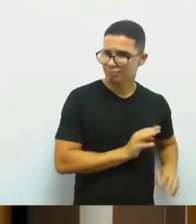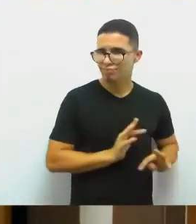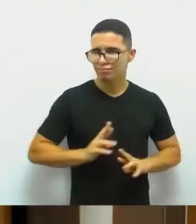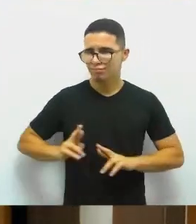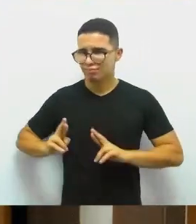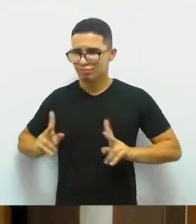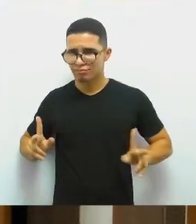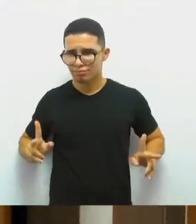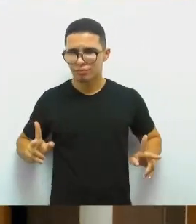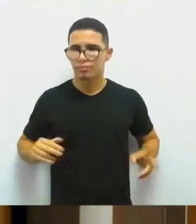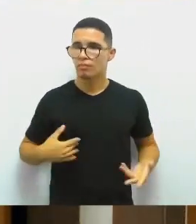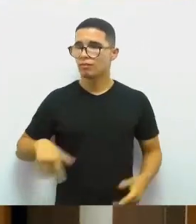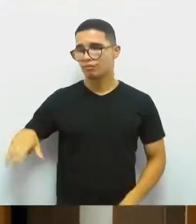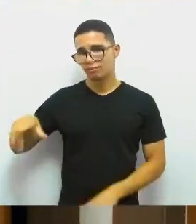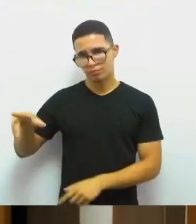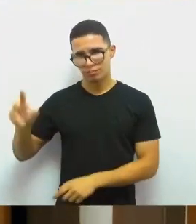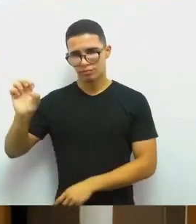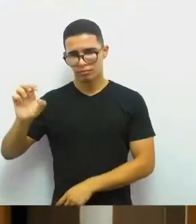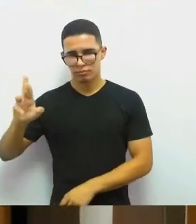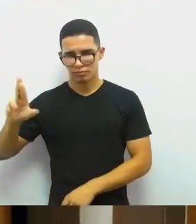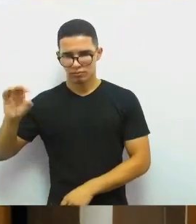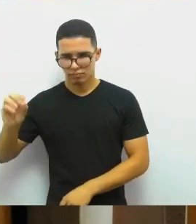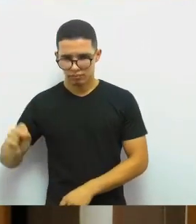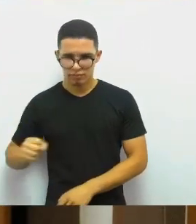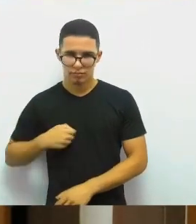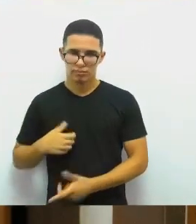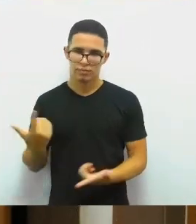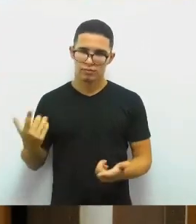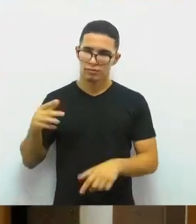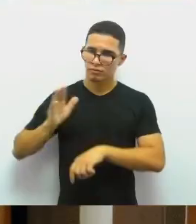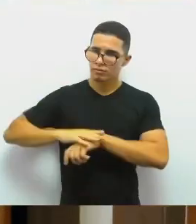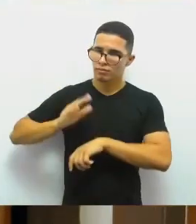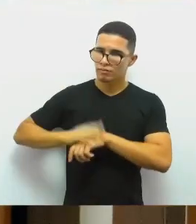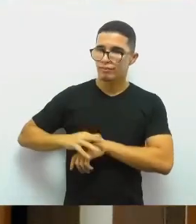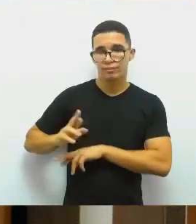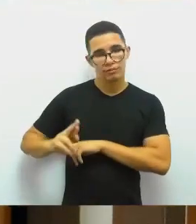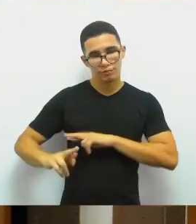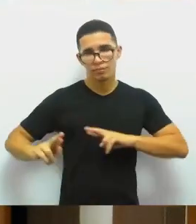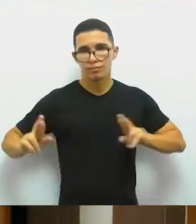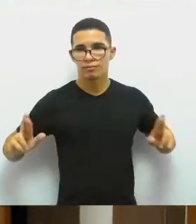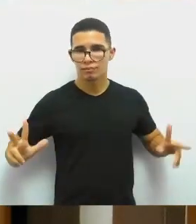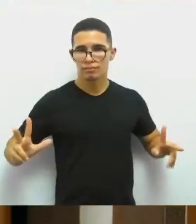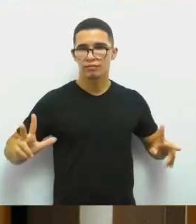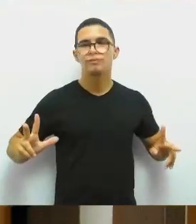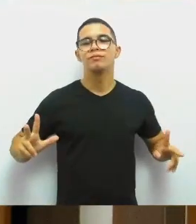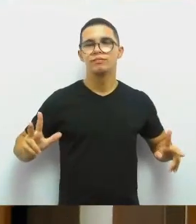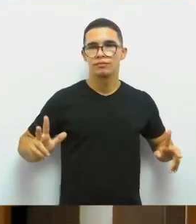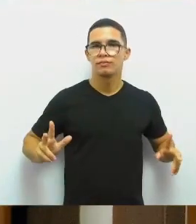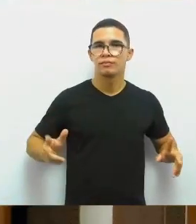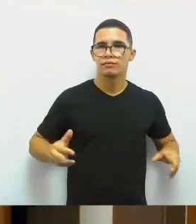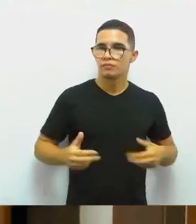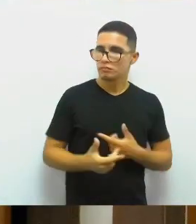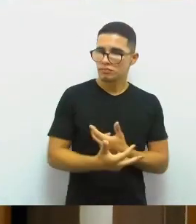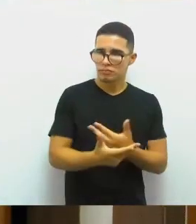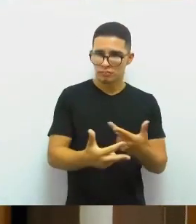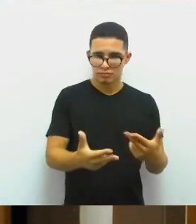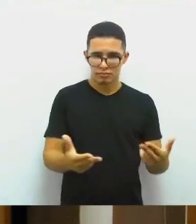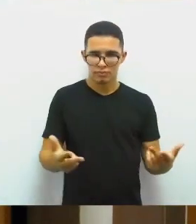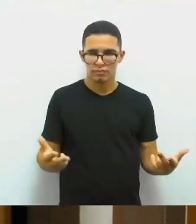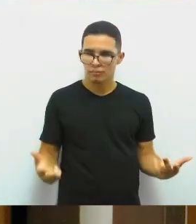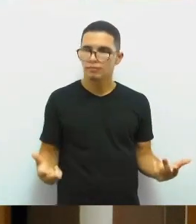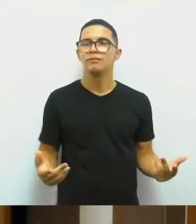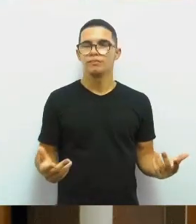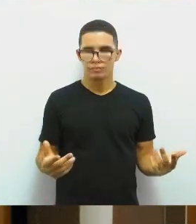E a Rose tem sido esse profissional que tem feito essa diferença entre outros tantos. A Rose tem